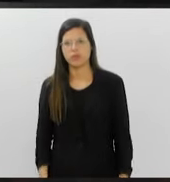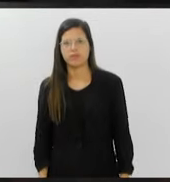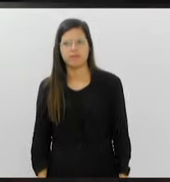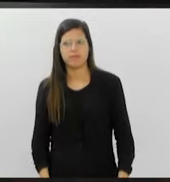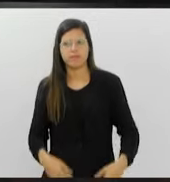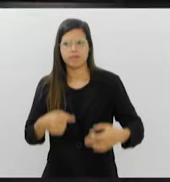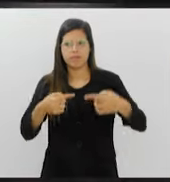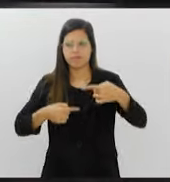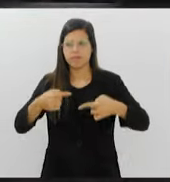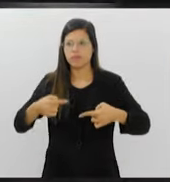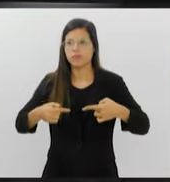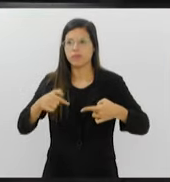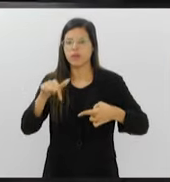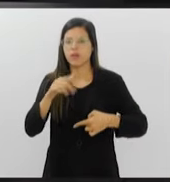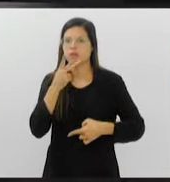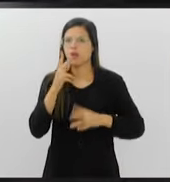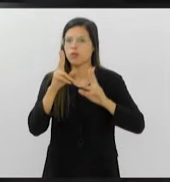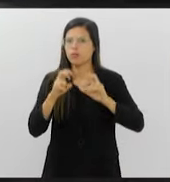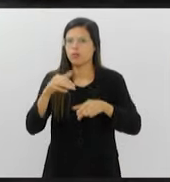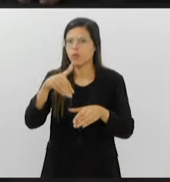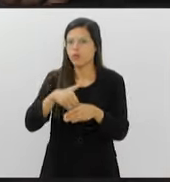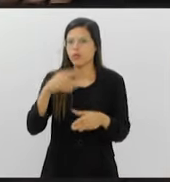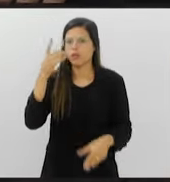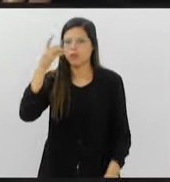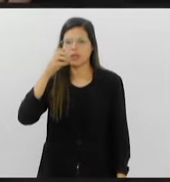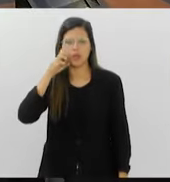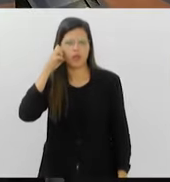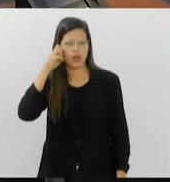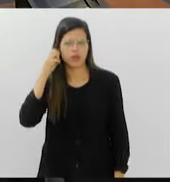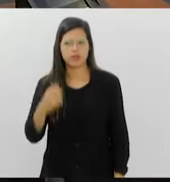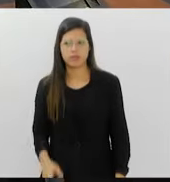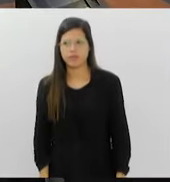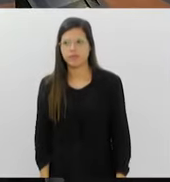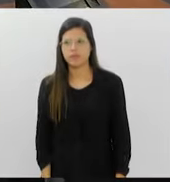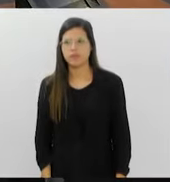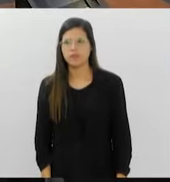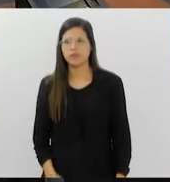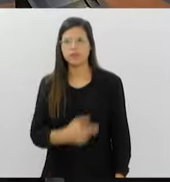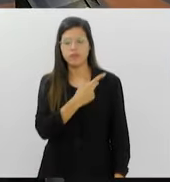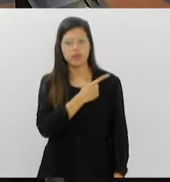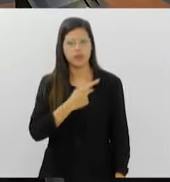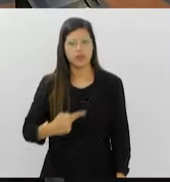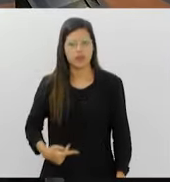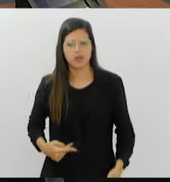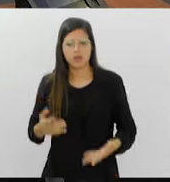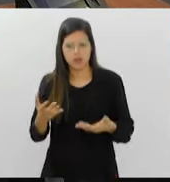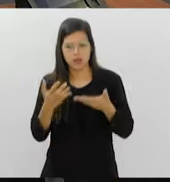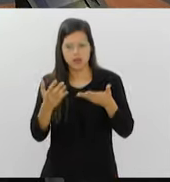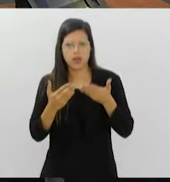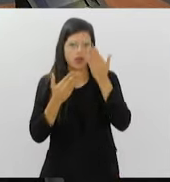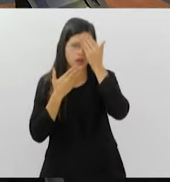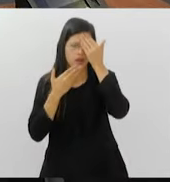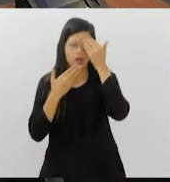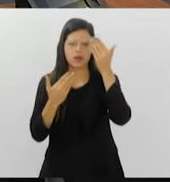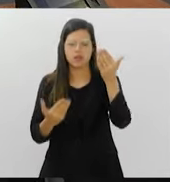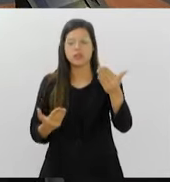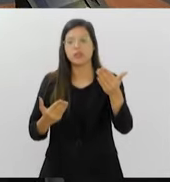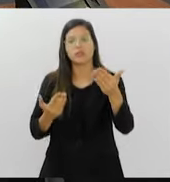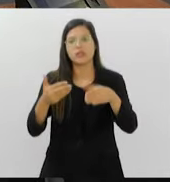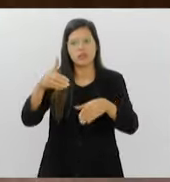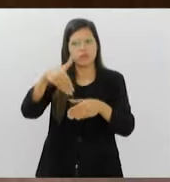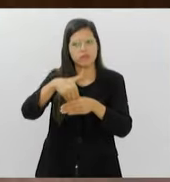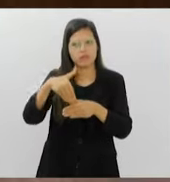Para declarar, deputada Élica Takimoto, por favor. Presidente, queria agradecer o voto dos